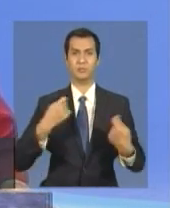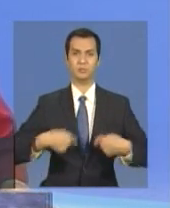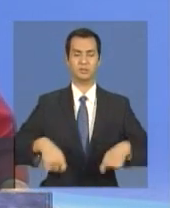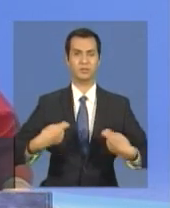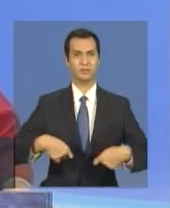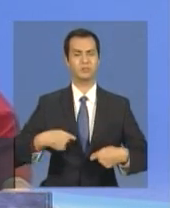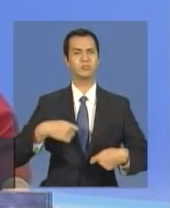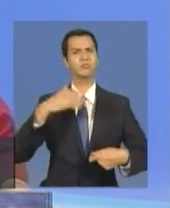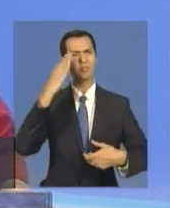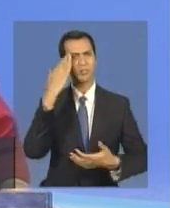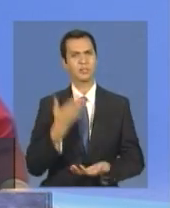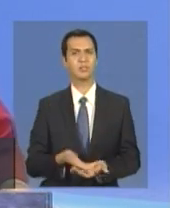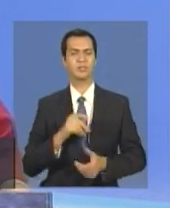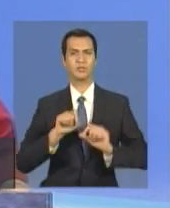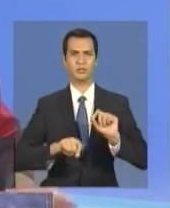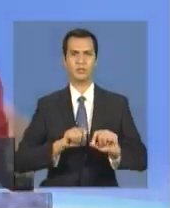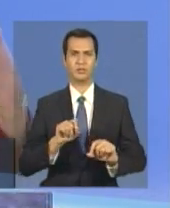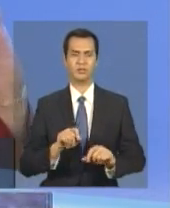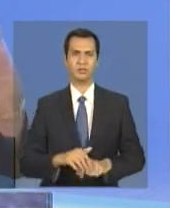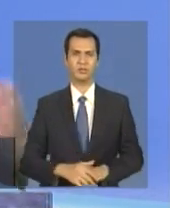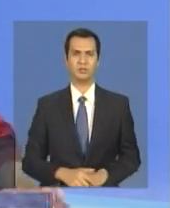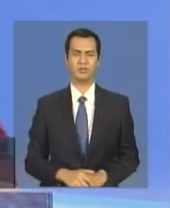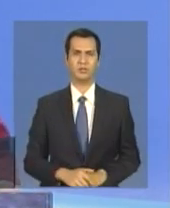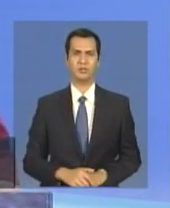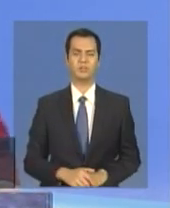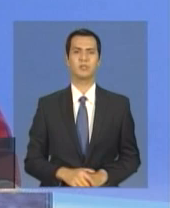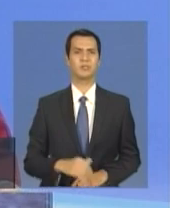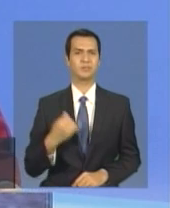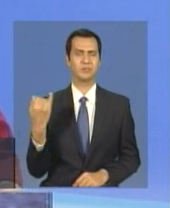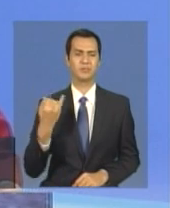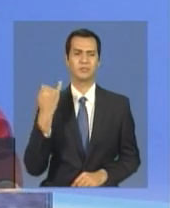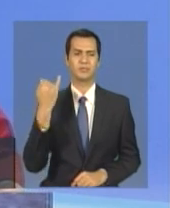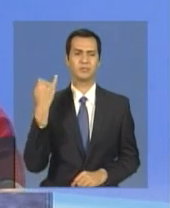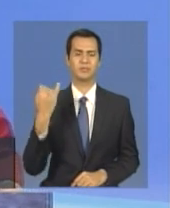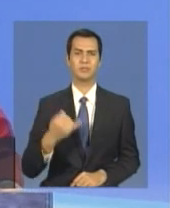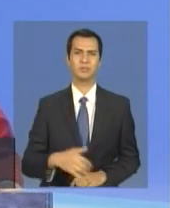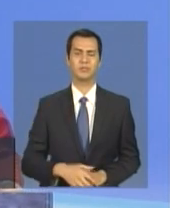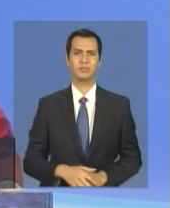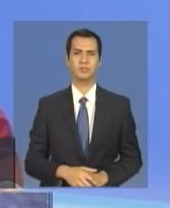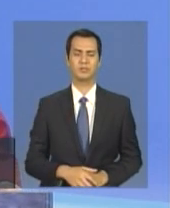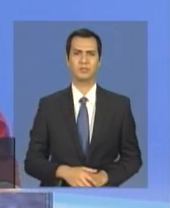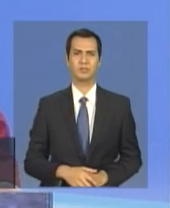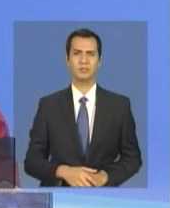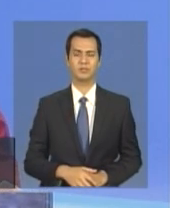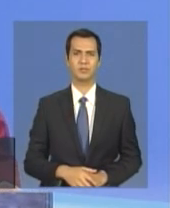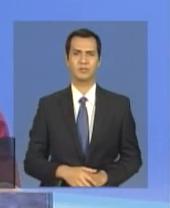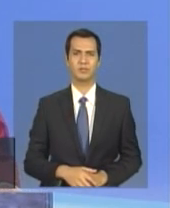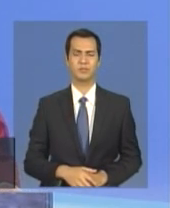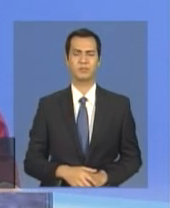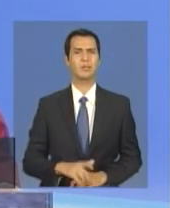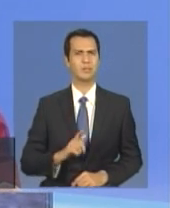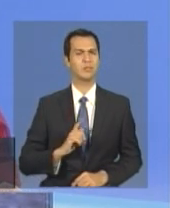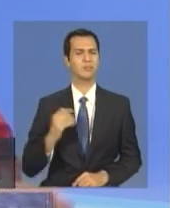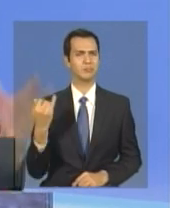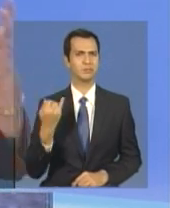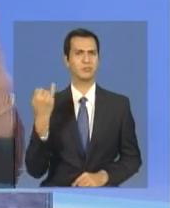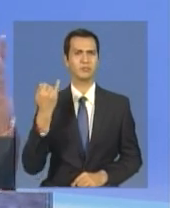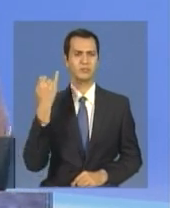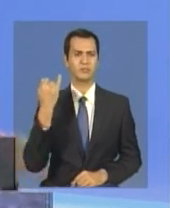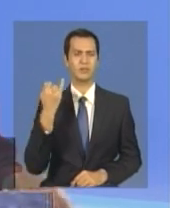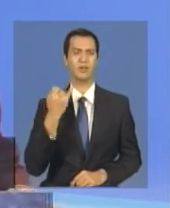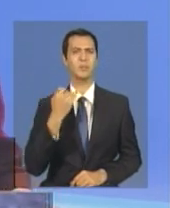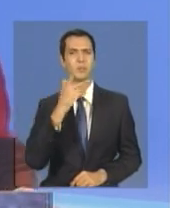reconhecer esse elemento essencial, que eu acho que é mais do que um elemento, é